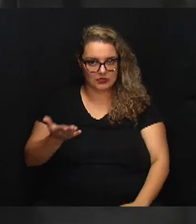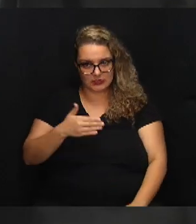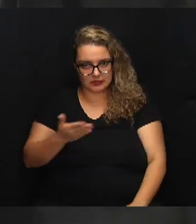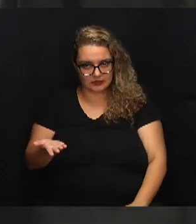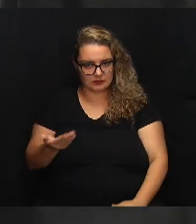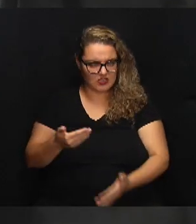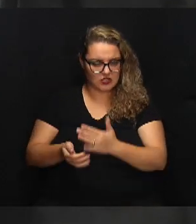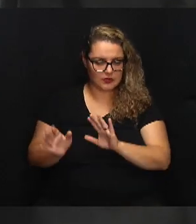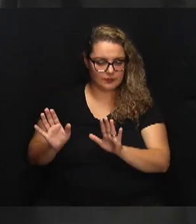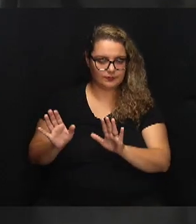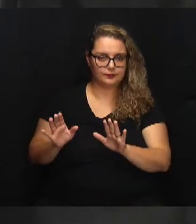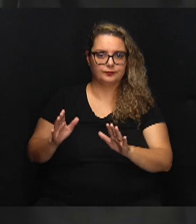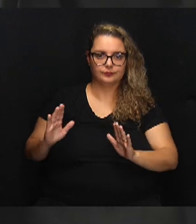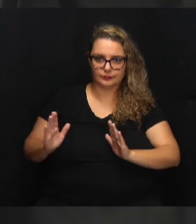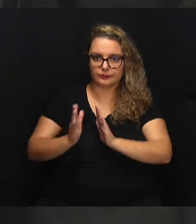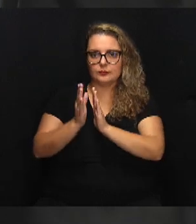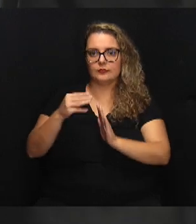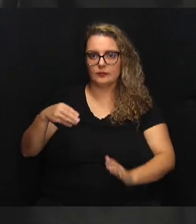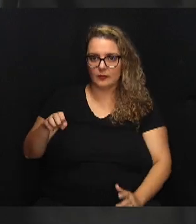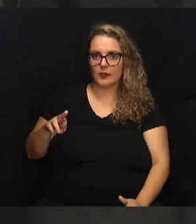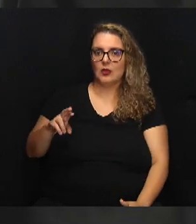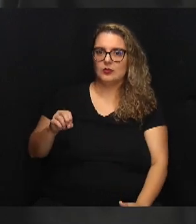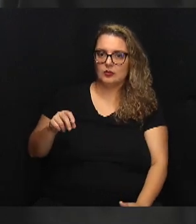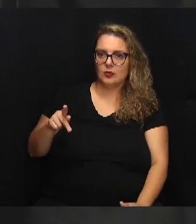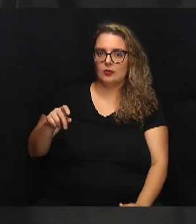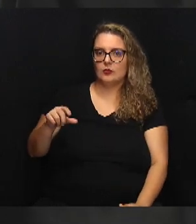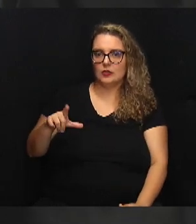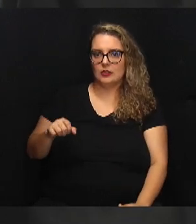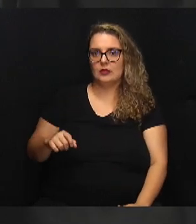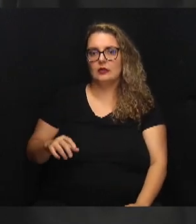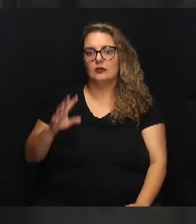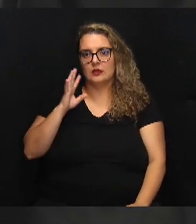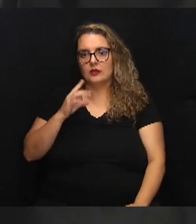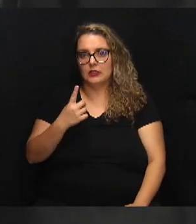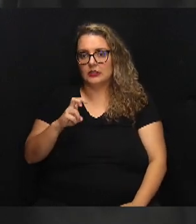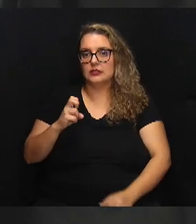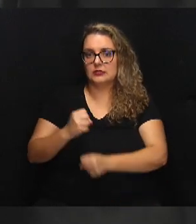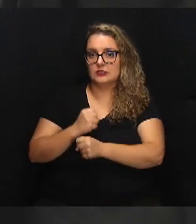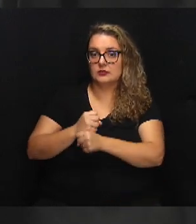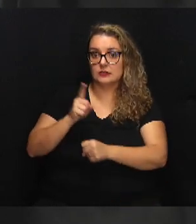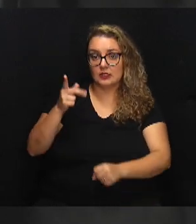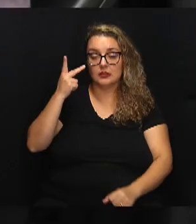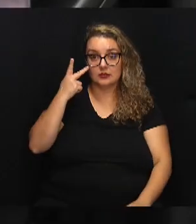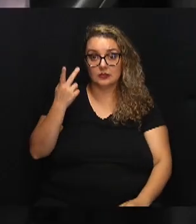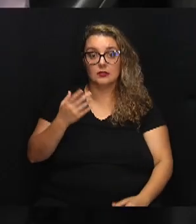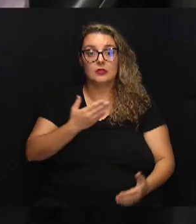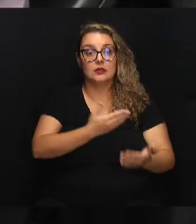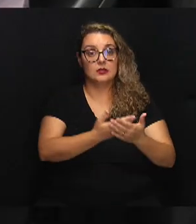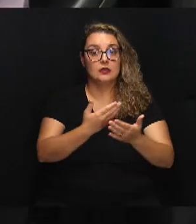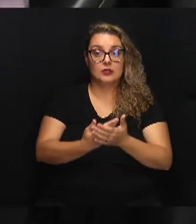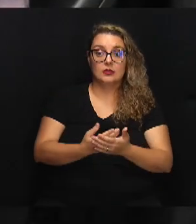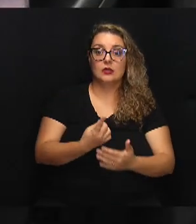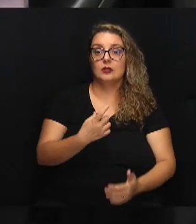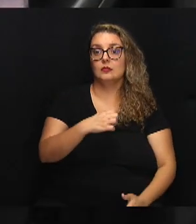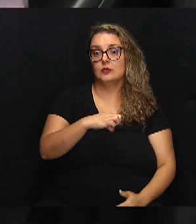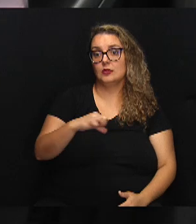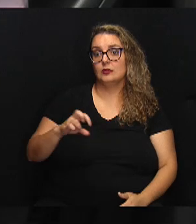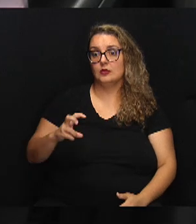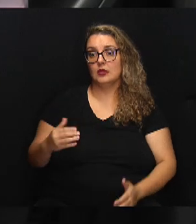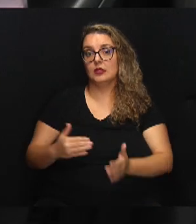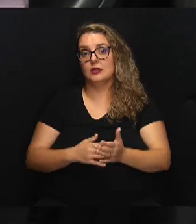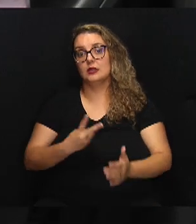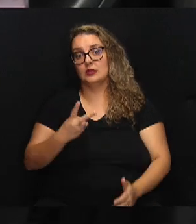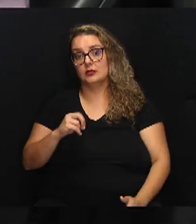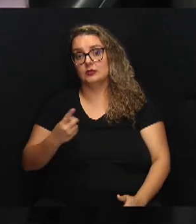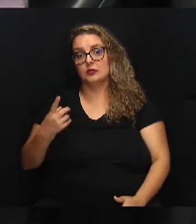fui. E aí fui encarar a metrópole, né? E foi muito legal. Fiquei 15 anos em São Paulo. Entre estudar... Entre 95 e 2010. E depois trabalhar